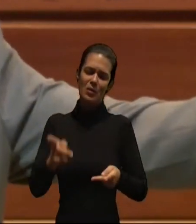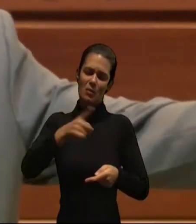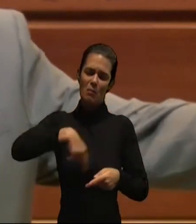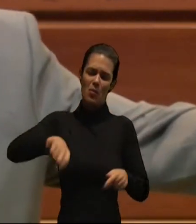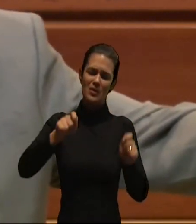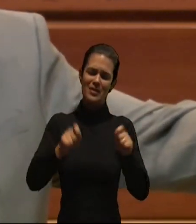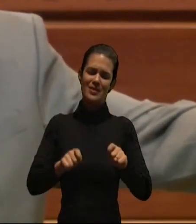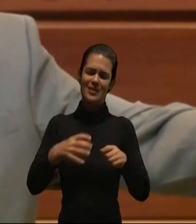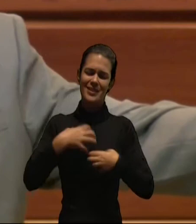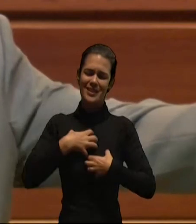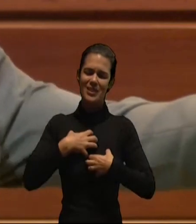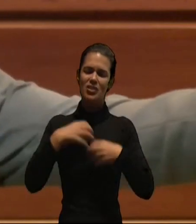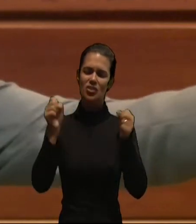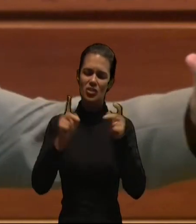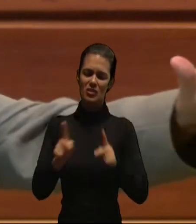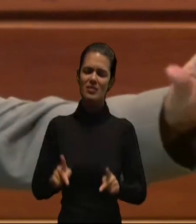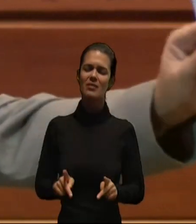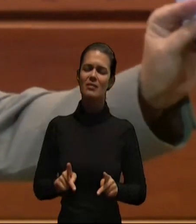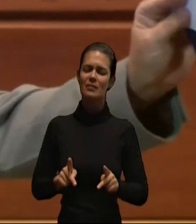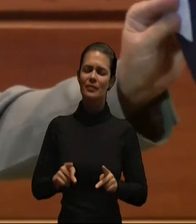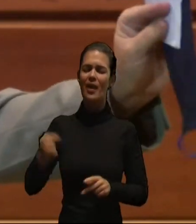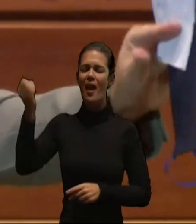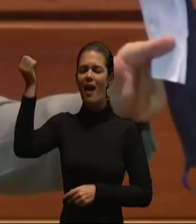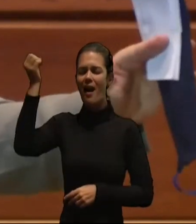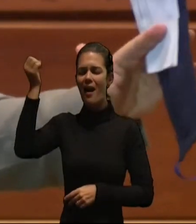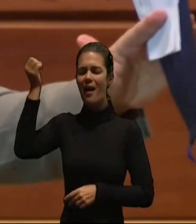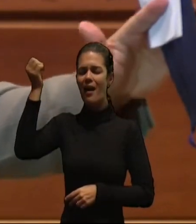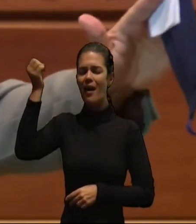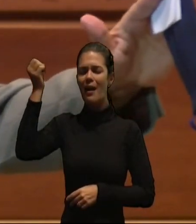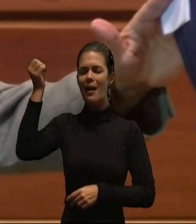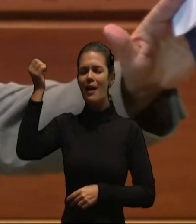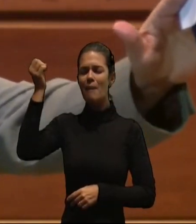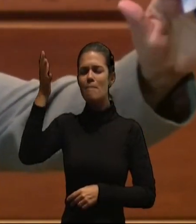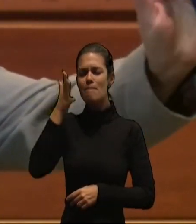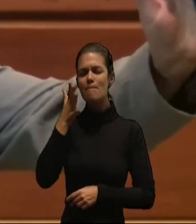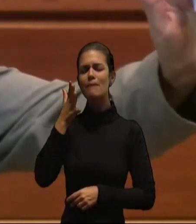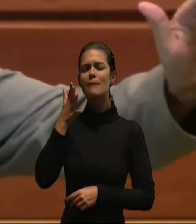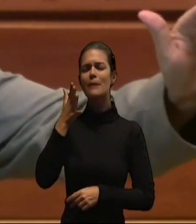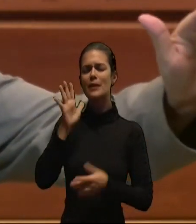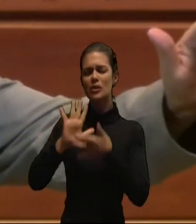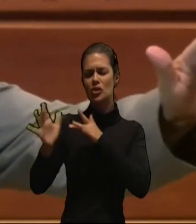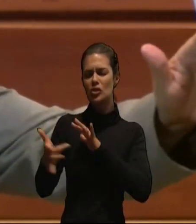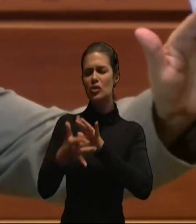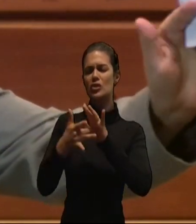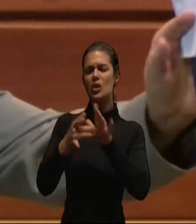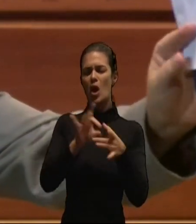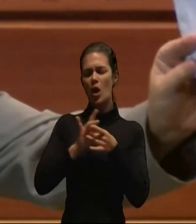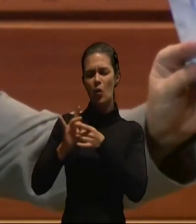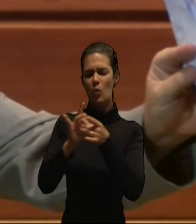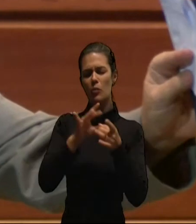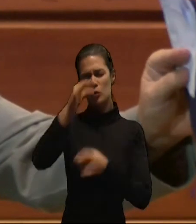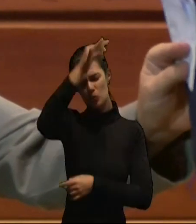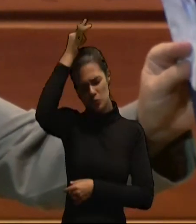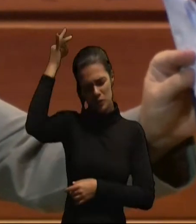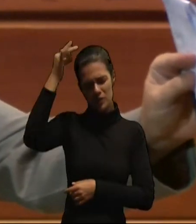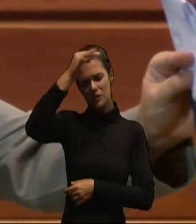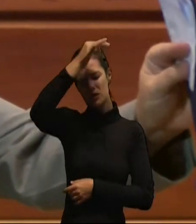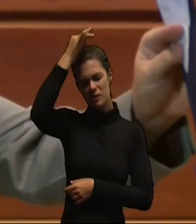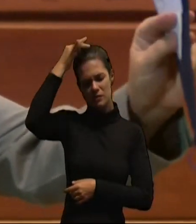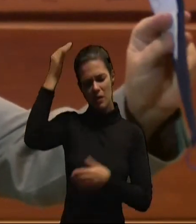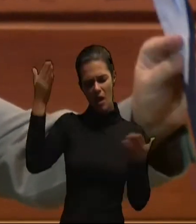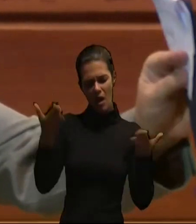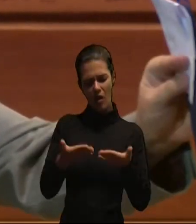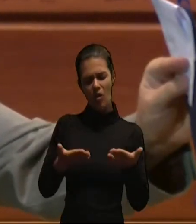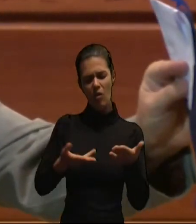Deus nosso Pai, a graça maravilhosa de Jesus Cristo e a comunhão do Espírito Santo possa estar com esta igreja, hoje